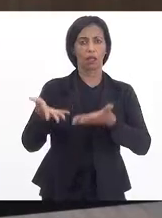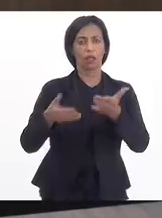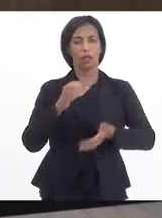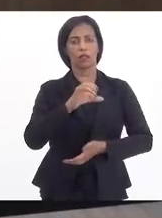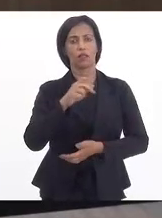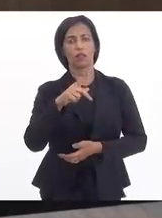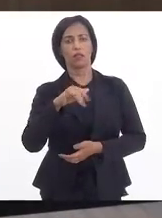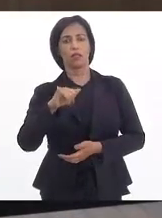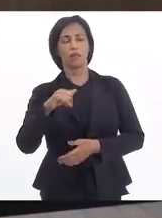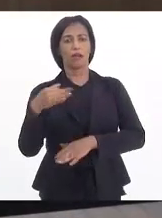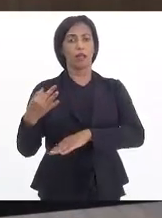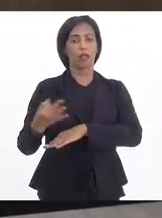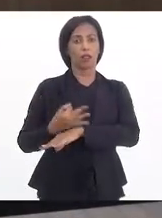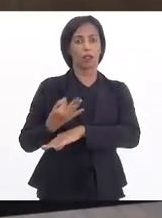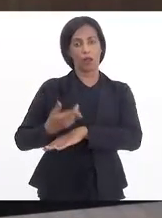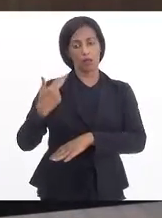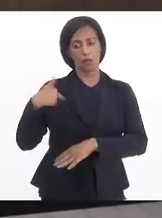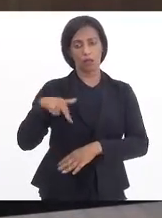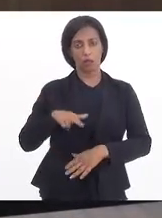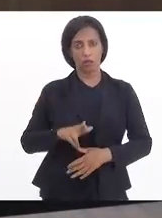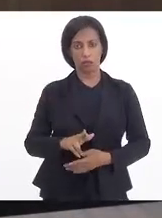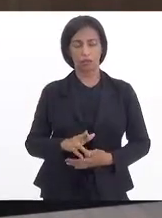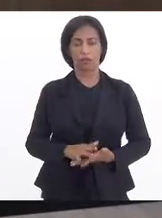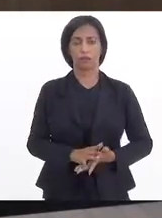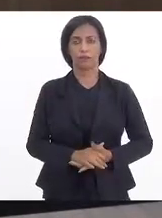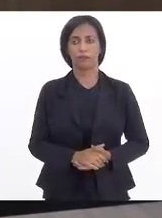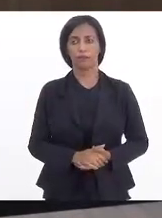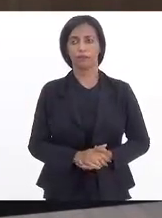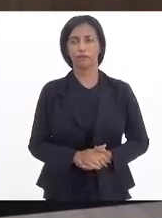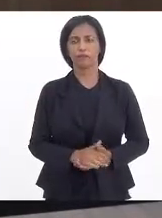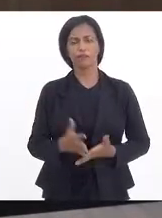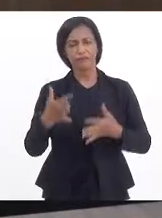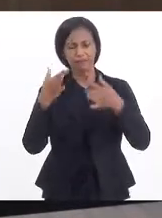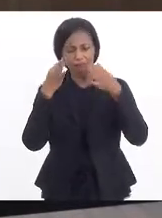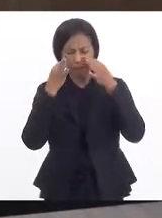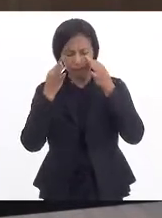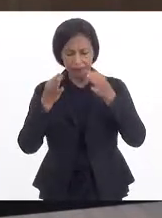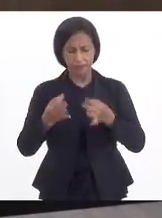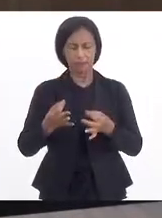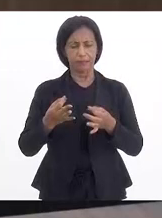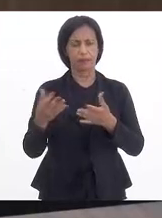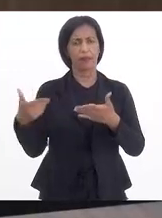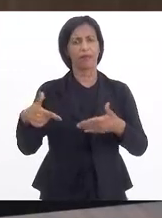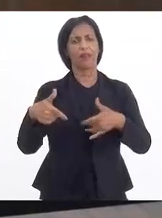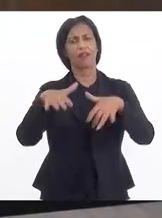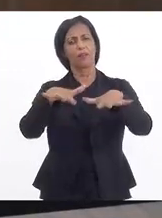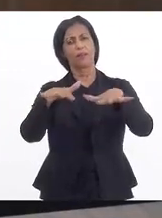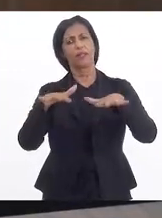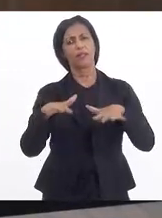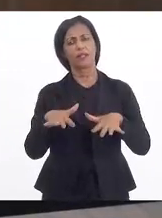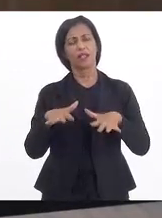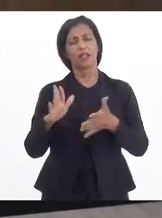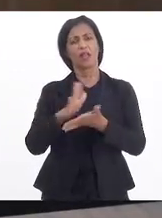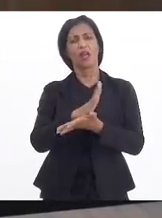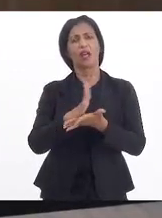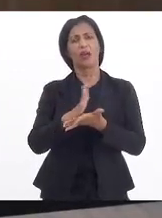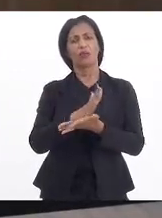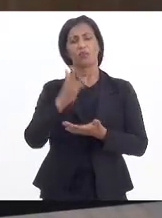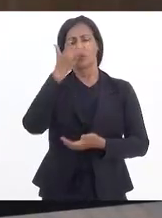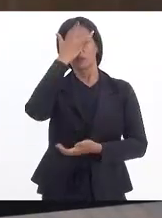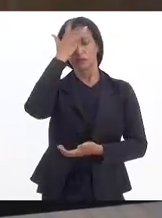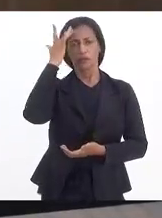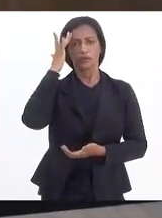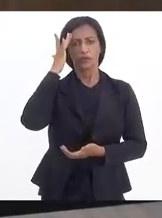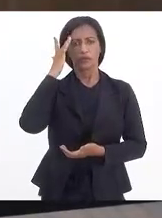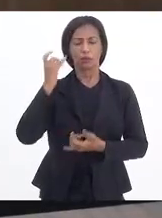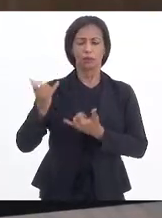sobre a CPI da intolerância religiosa e me chamou atenção aqui no plenário de algumas pessoas